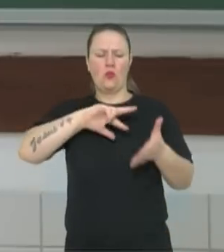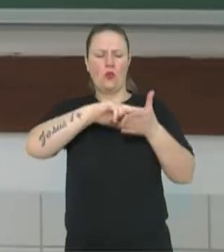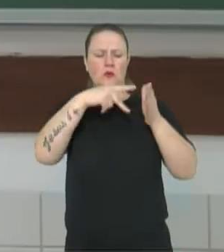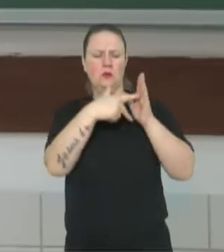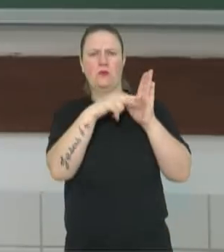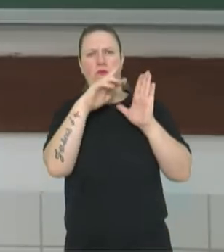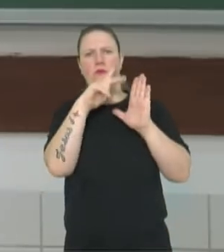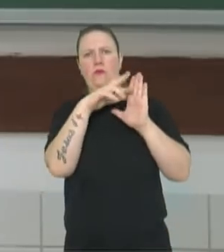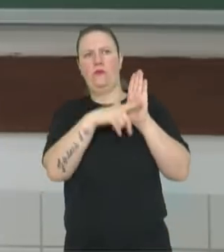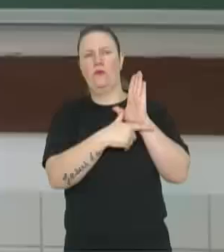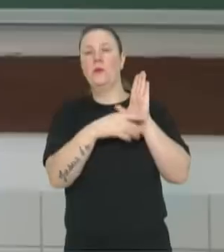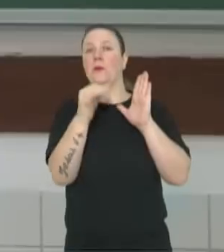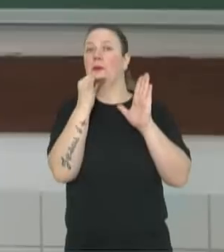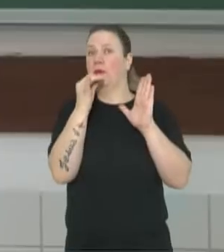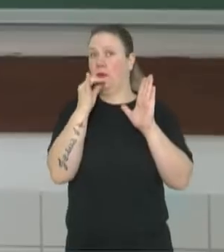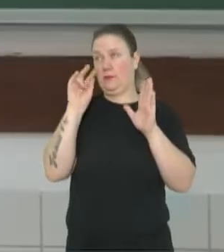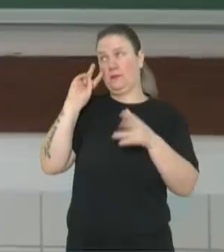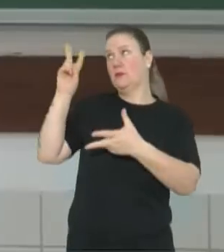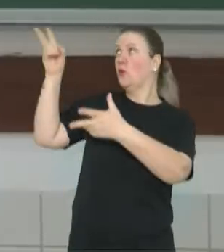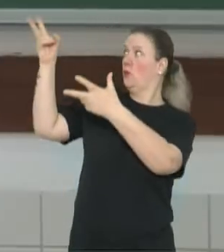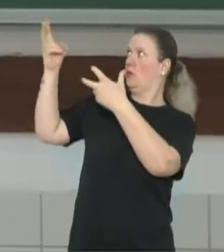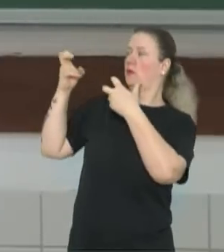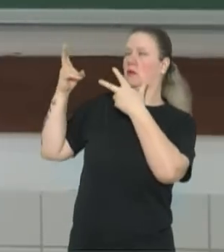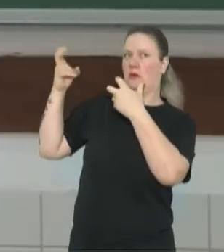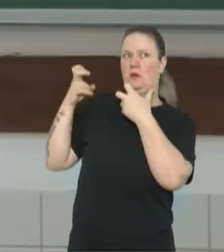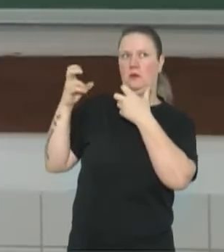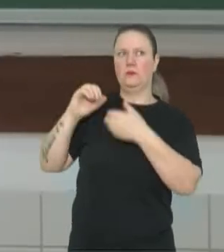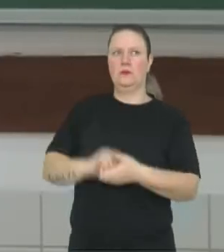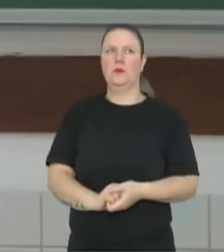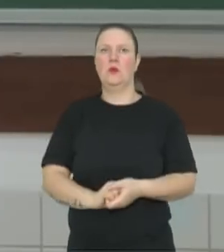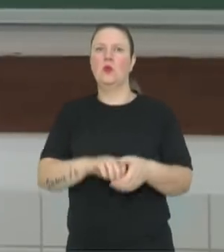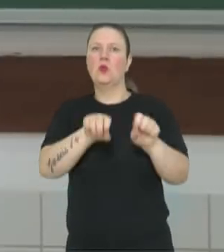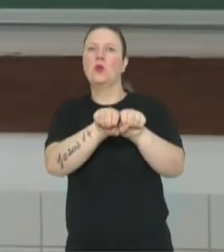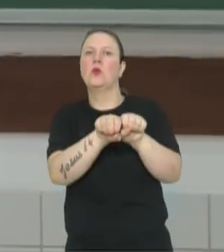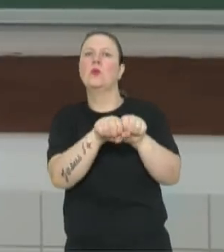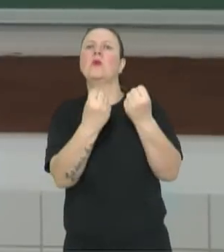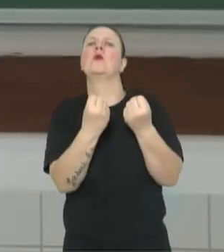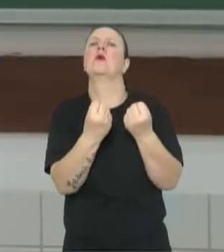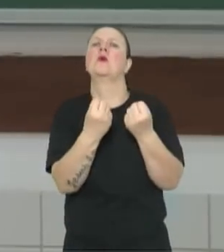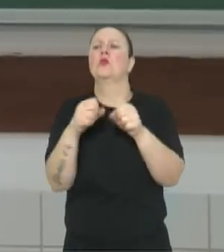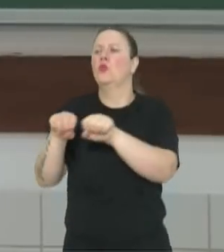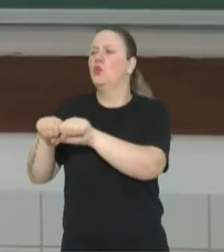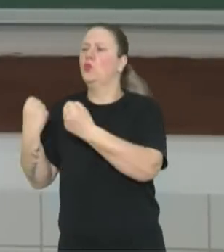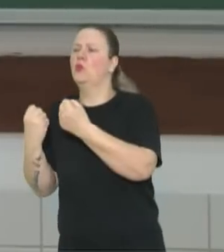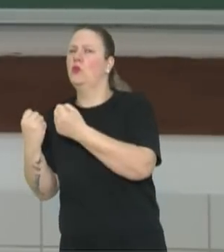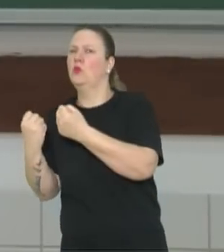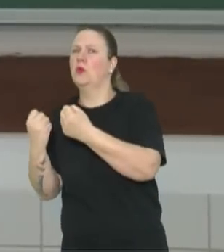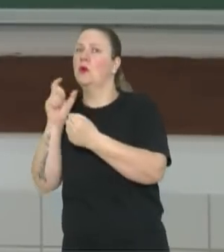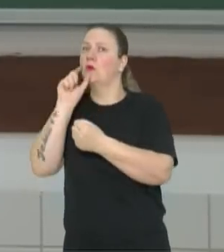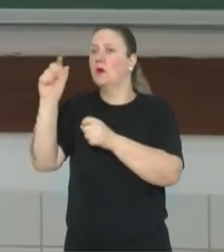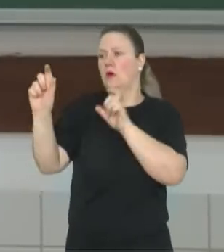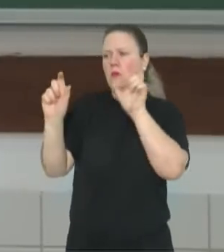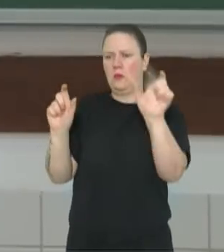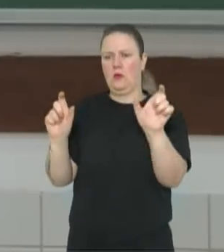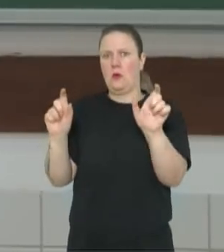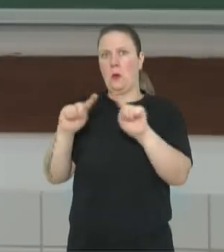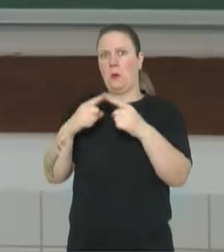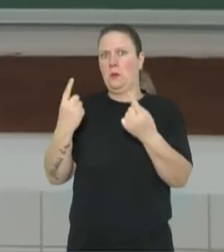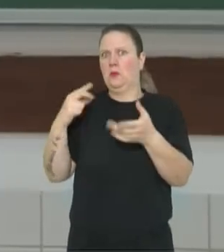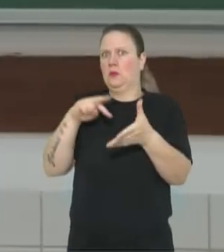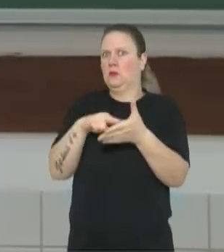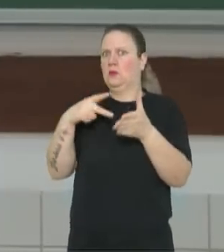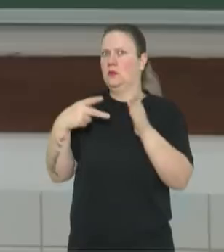significados. Por exemplo, aqui, ó. You break, have a break. A palavra é a mesma, porém o sentido